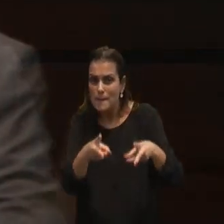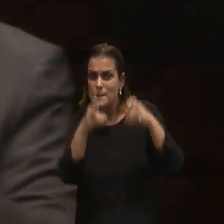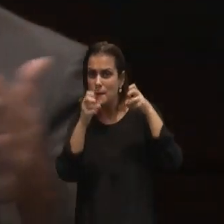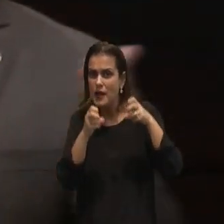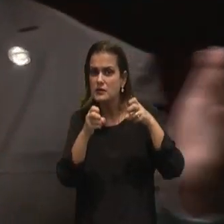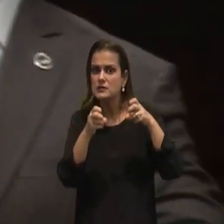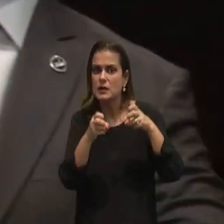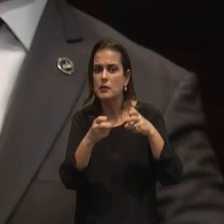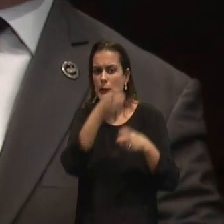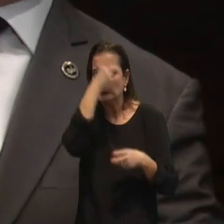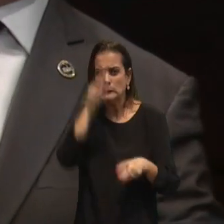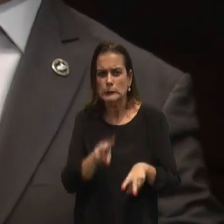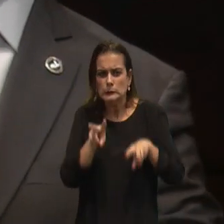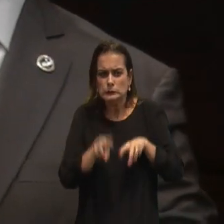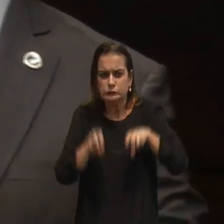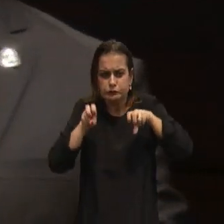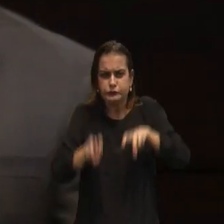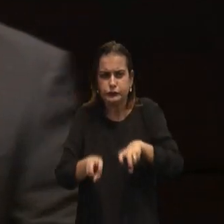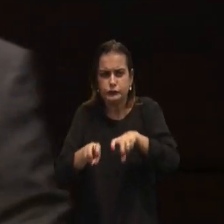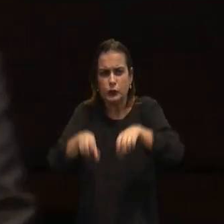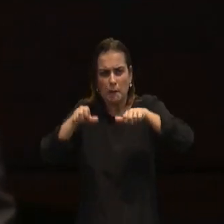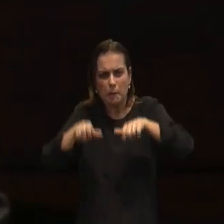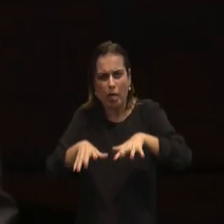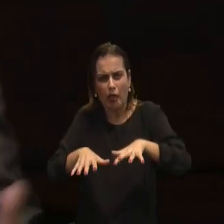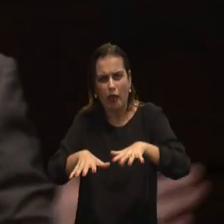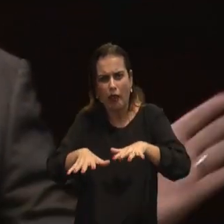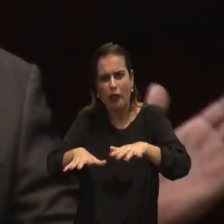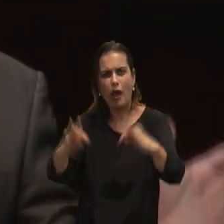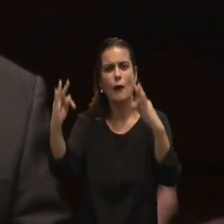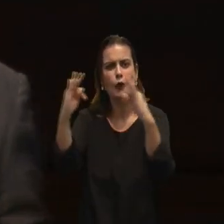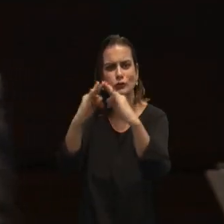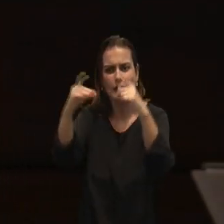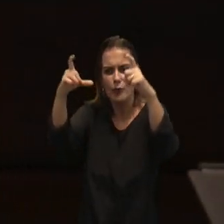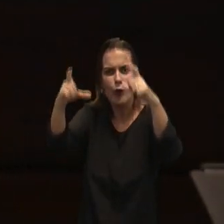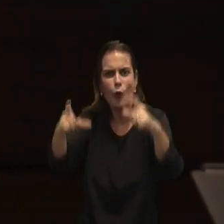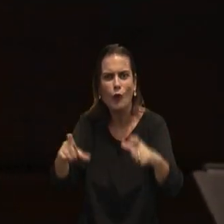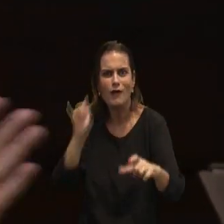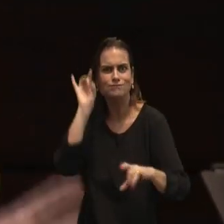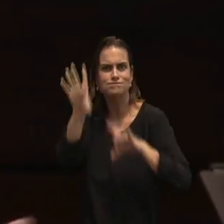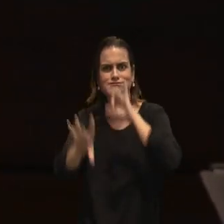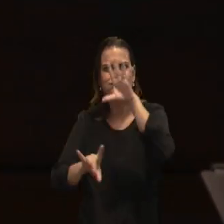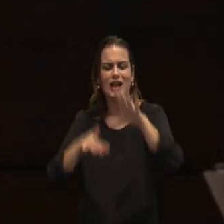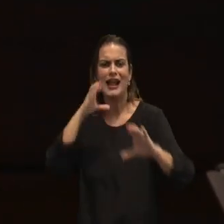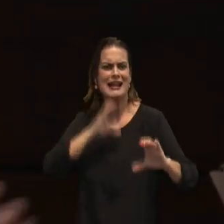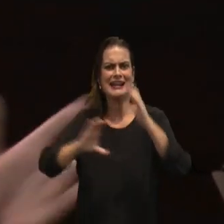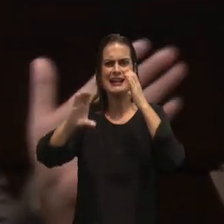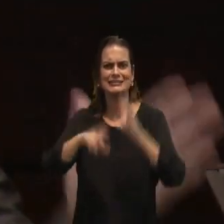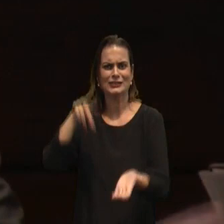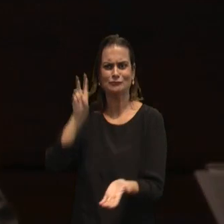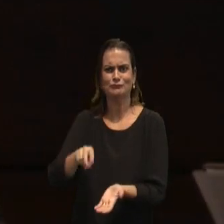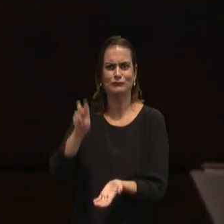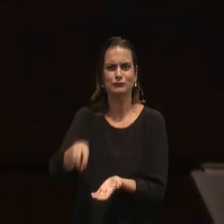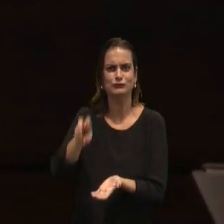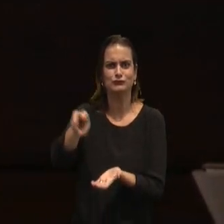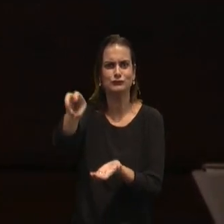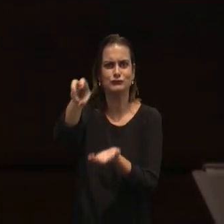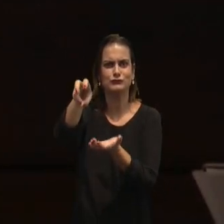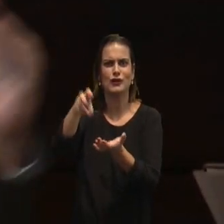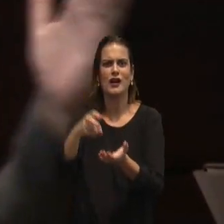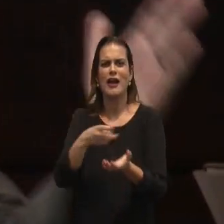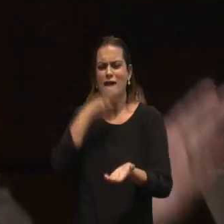aquelas peregrinações, os fiéis, eles caminhavam em direção ao templo, cantando, recitando a